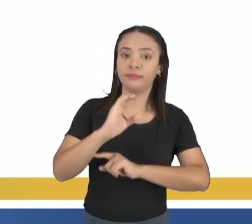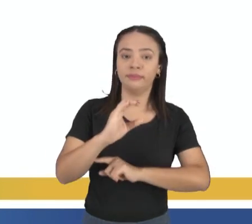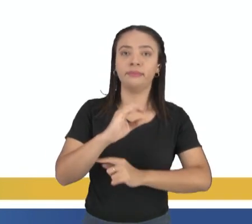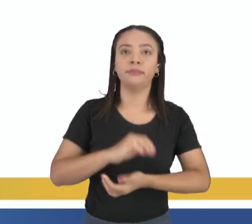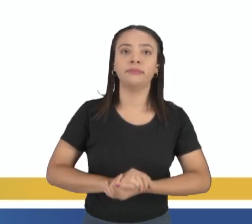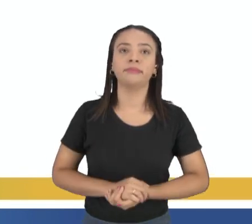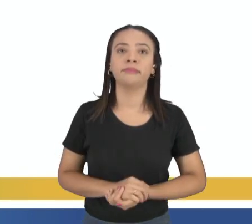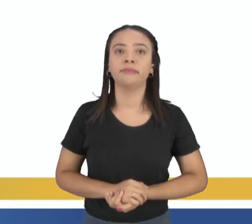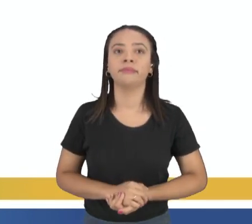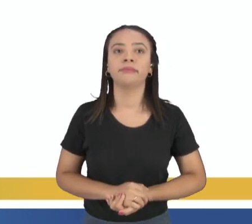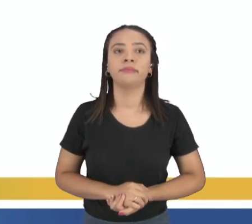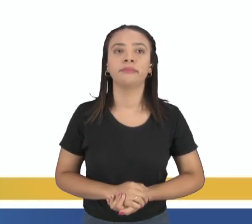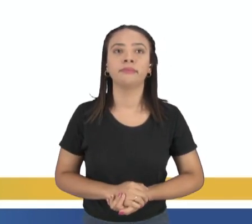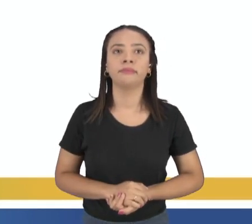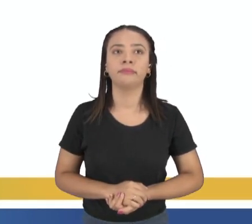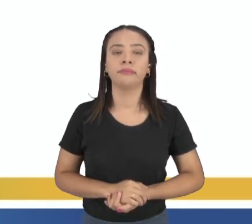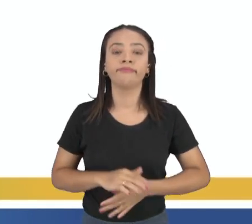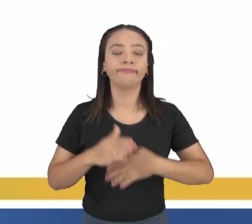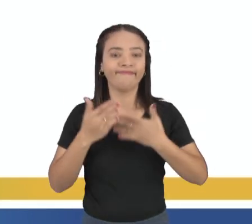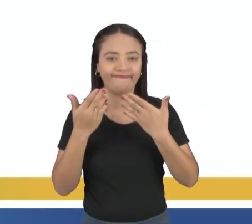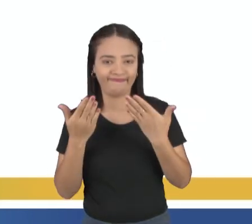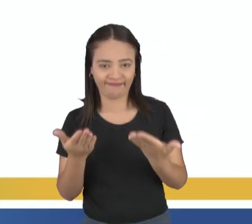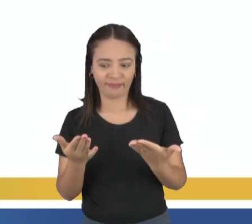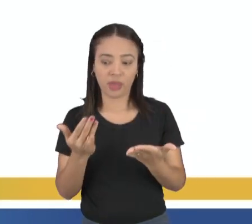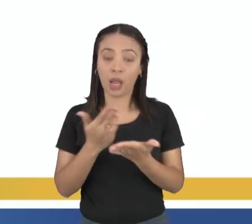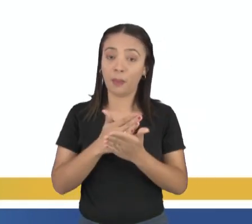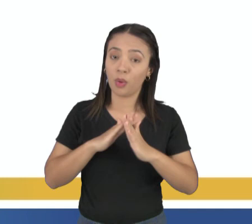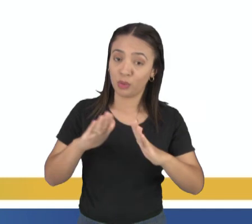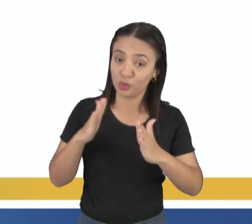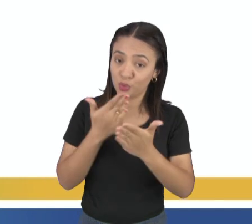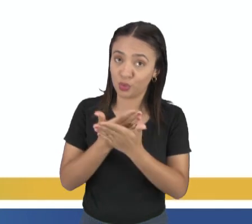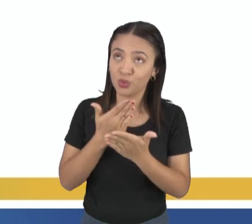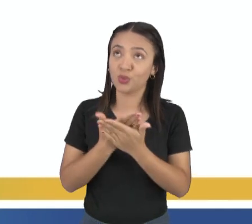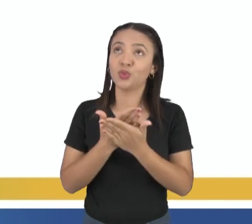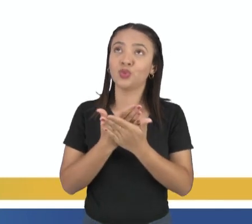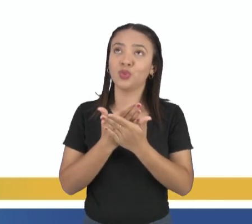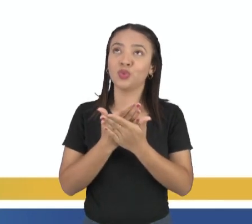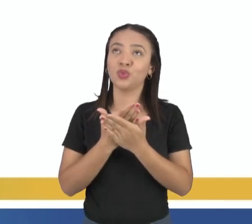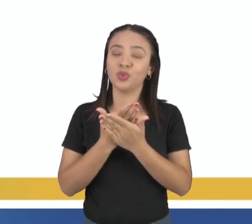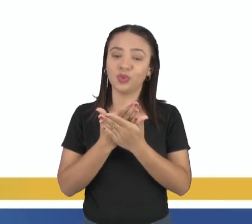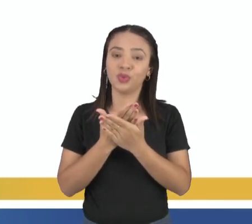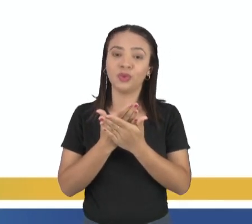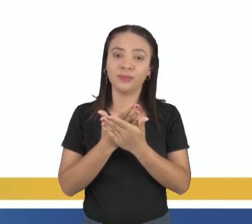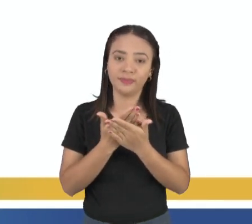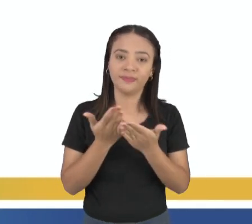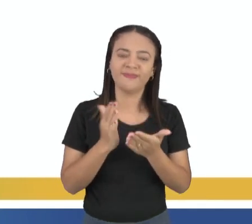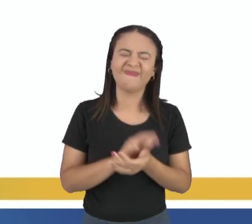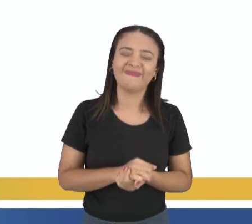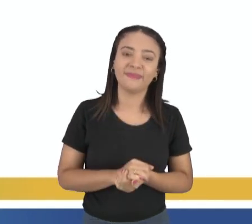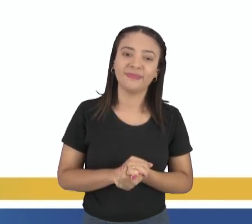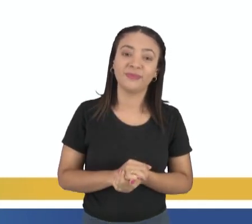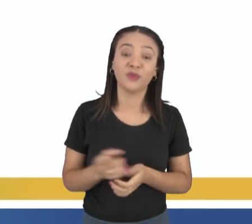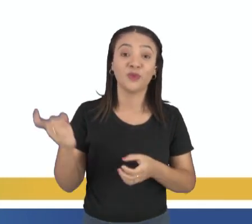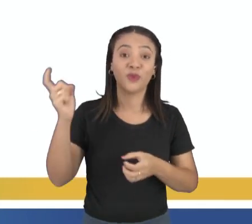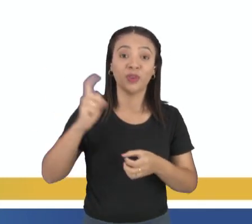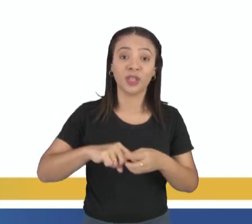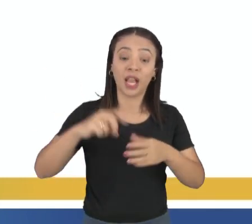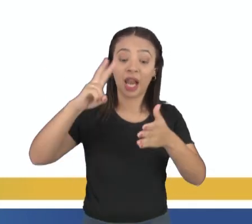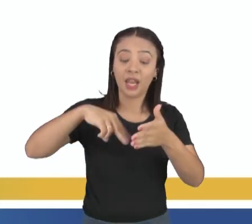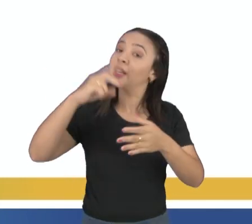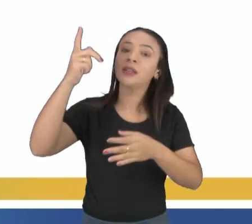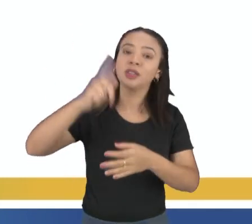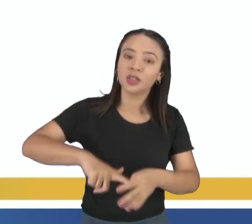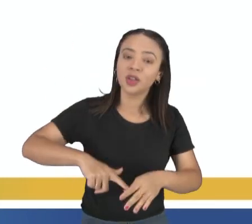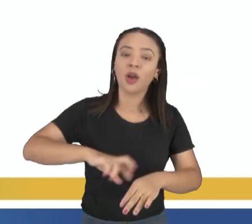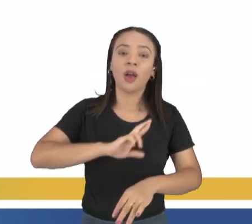C, ok? Então, finalizando nossa aula, e por hoje vamos ficando por aqui. Nós hoje retomamos a leitura e